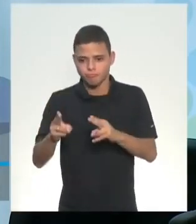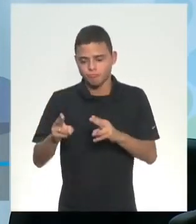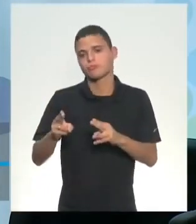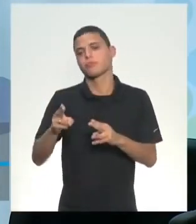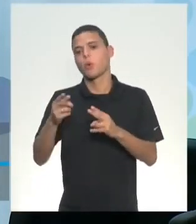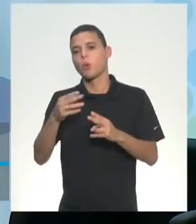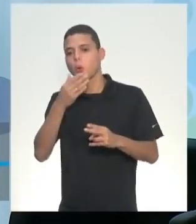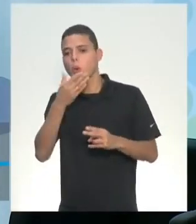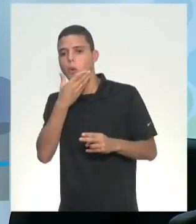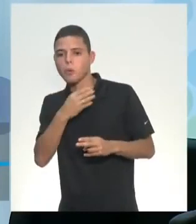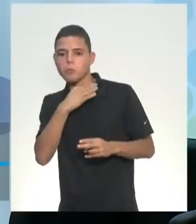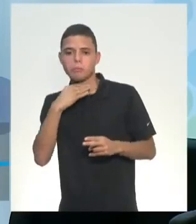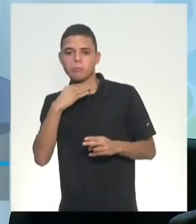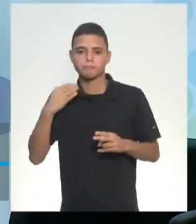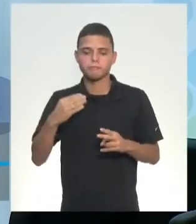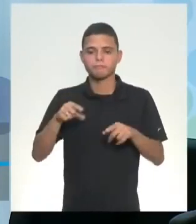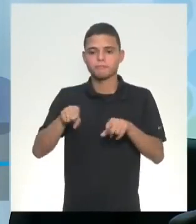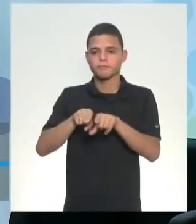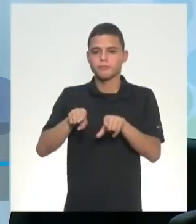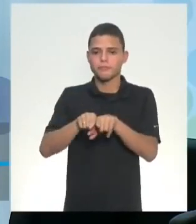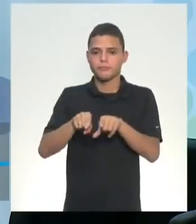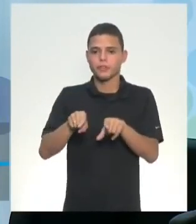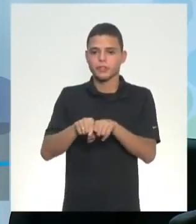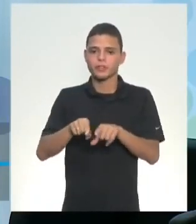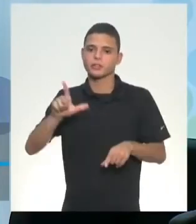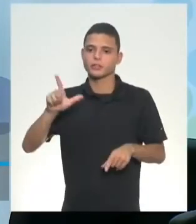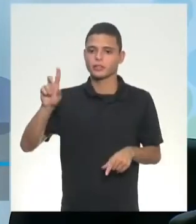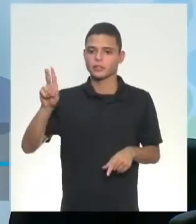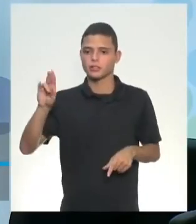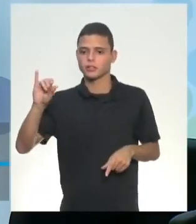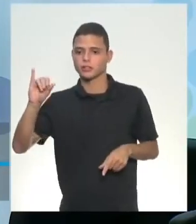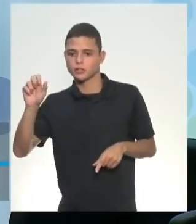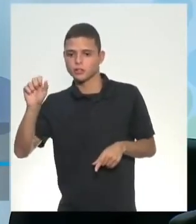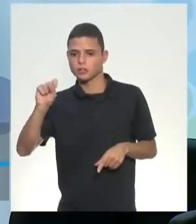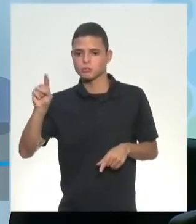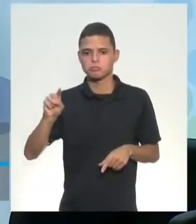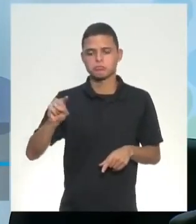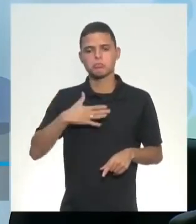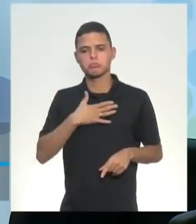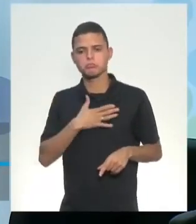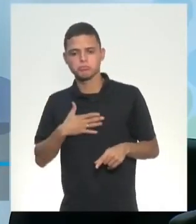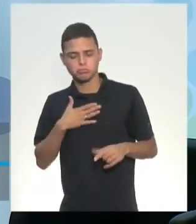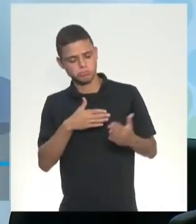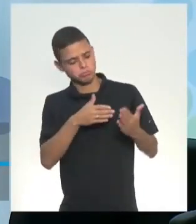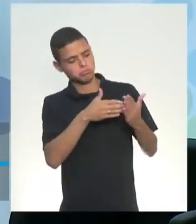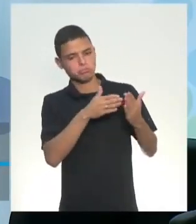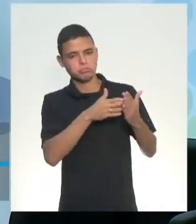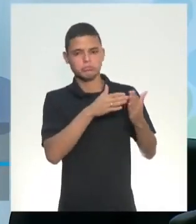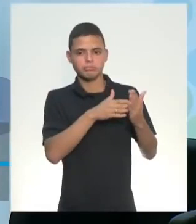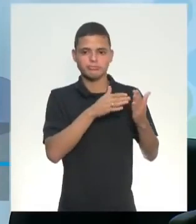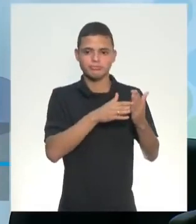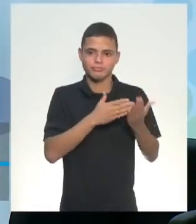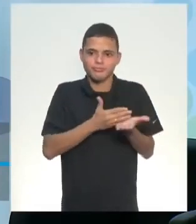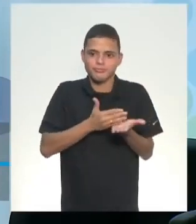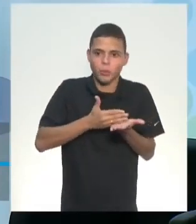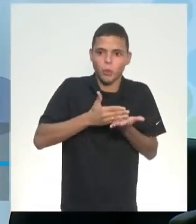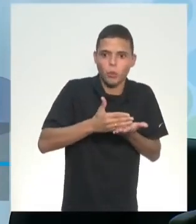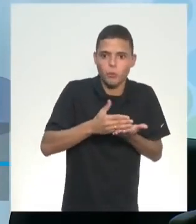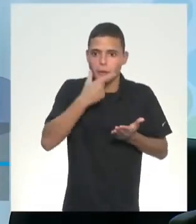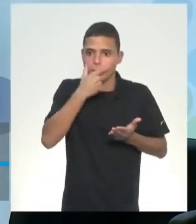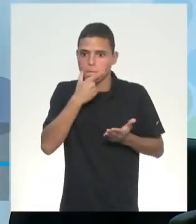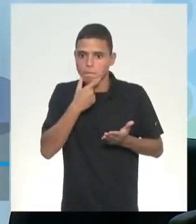do Memórias Póstumas, isso mesmo. Então, é um livro que já começa com um defunto, né?